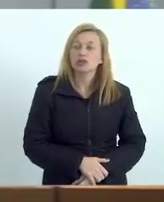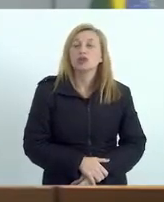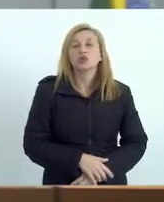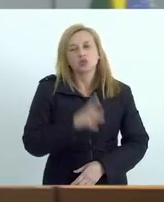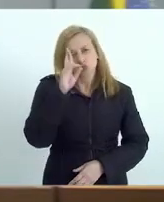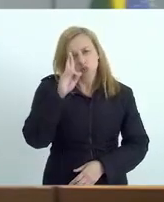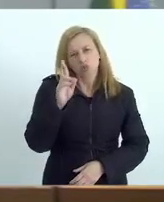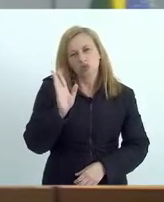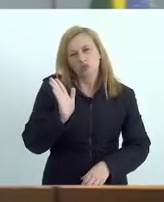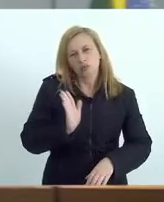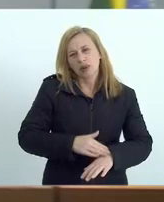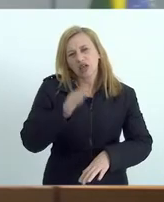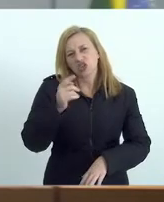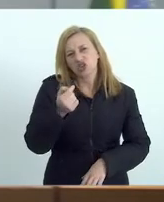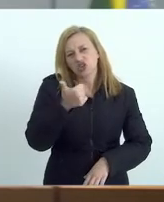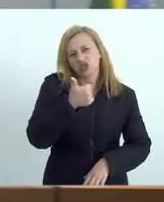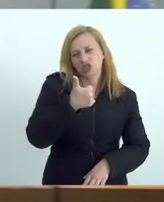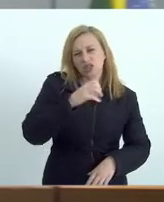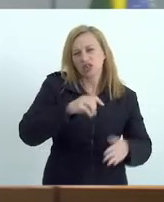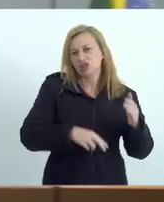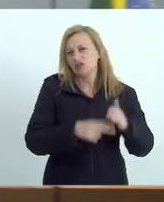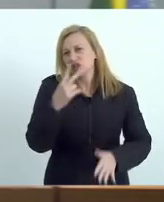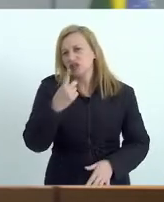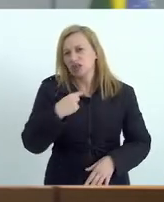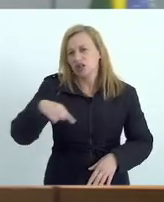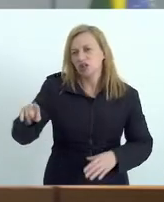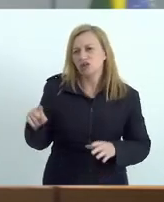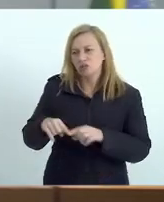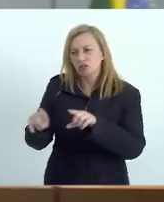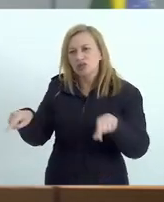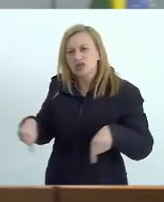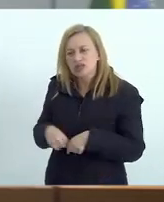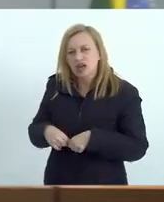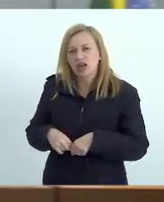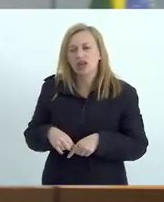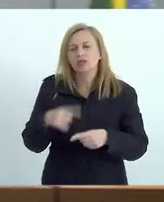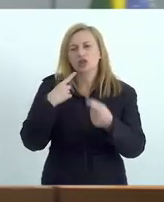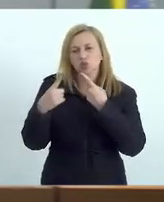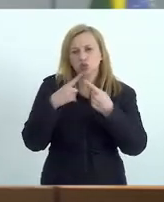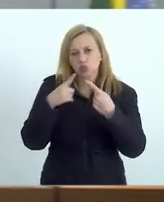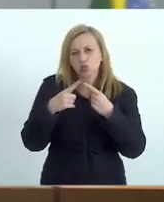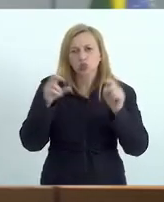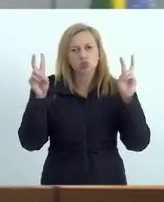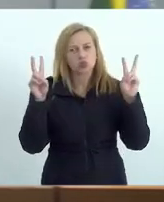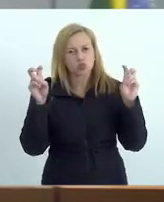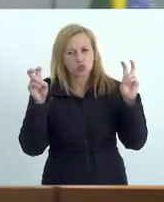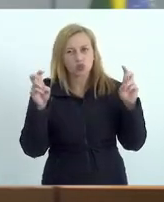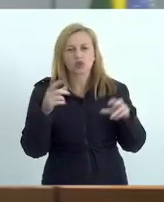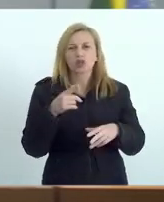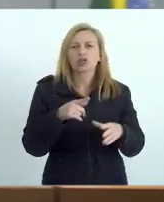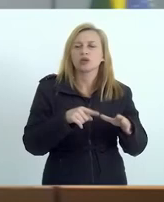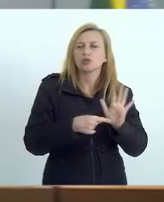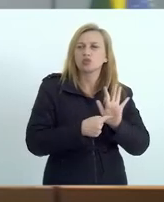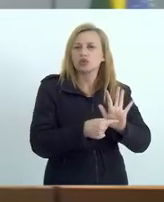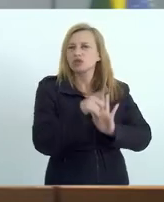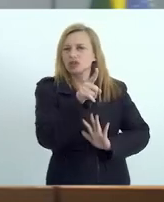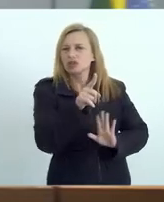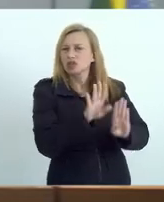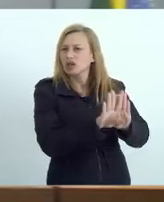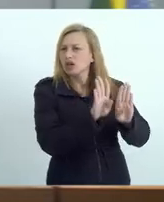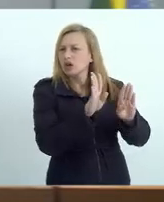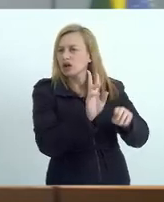tenha ido mais de 10 vezes em meu gabinete para discutirmos essa situação apareceu ali na porta